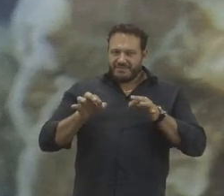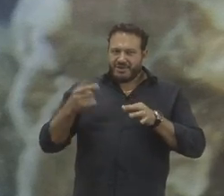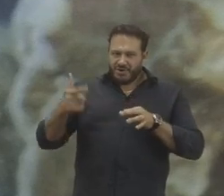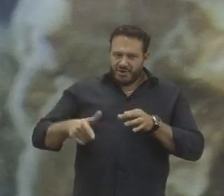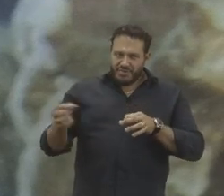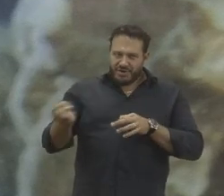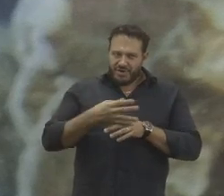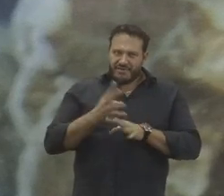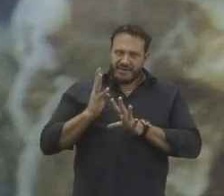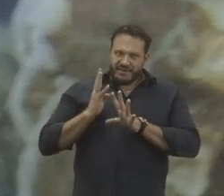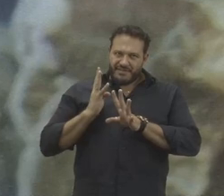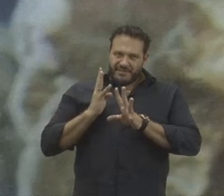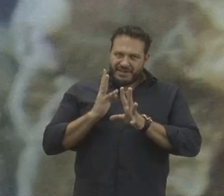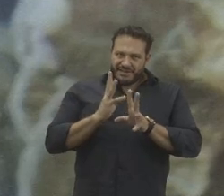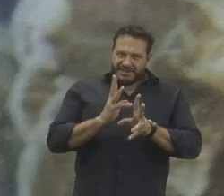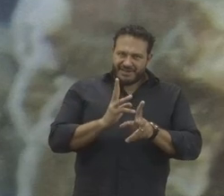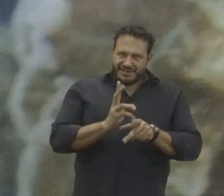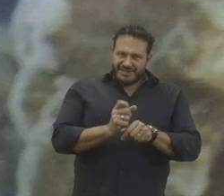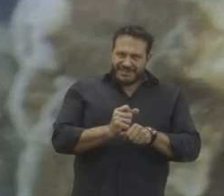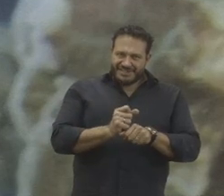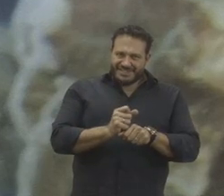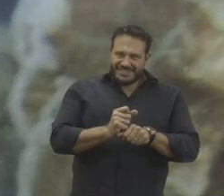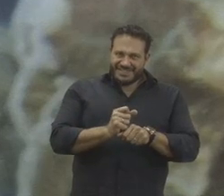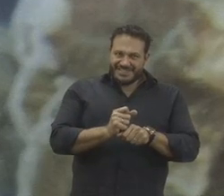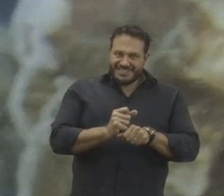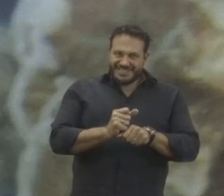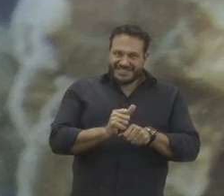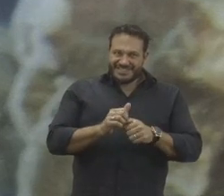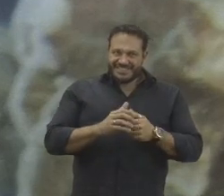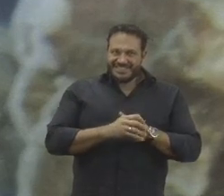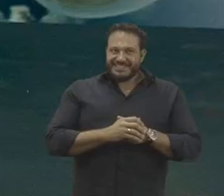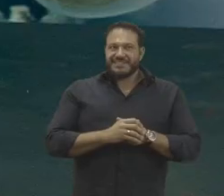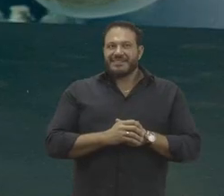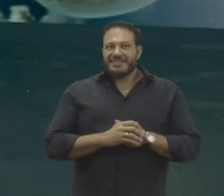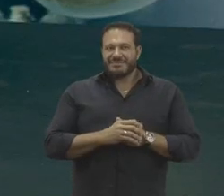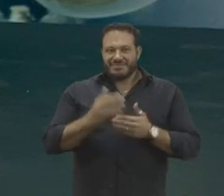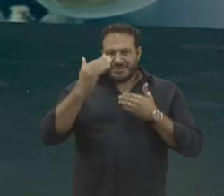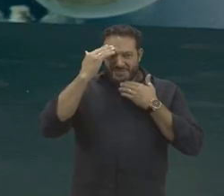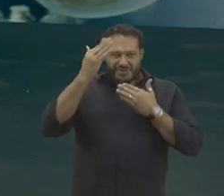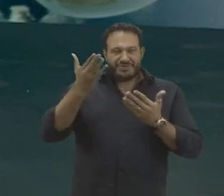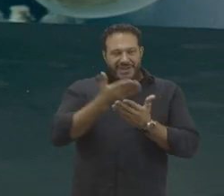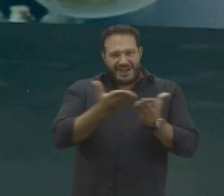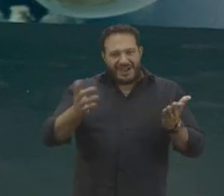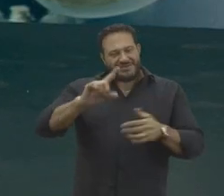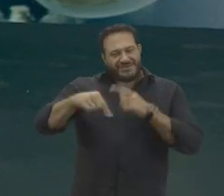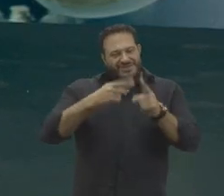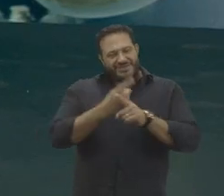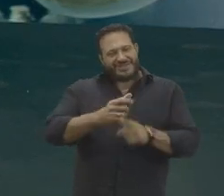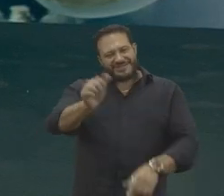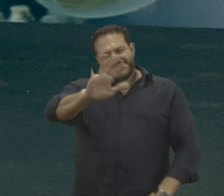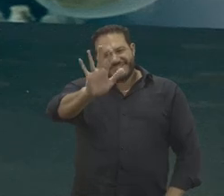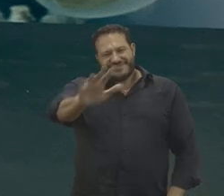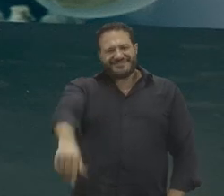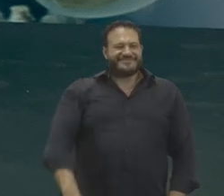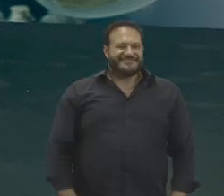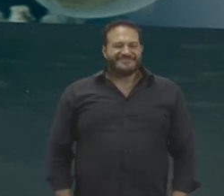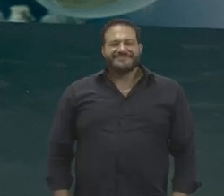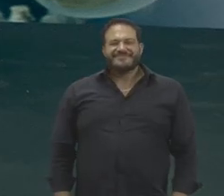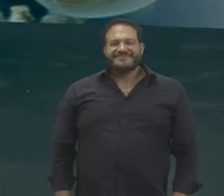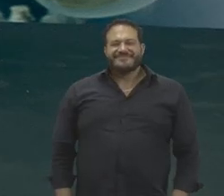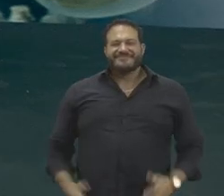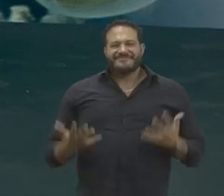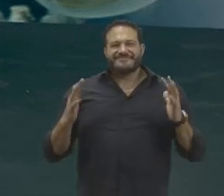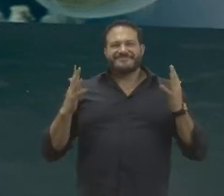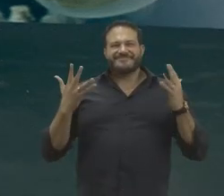isso então deixa eu só despedir aqui Dani então muito obrigada gente até a próxima obg gente obrigado pela